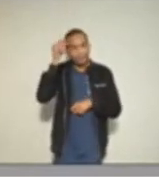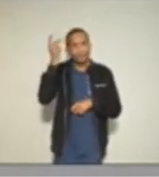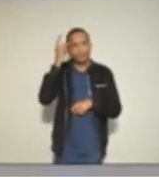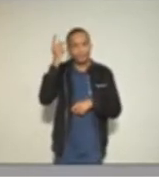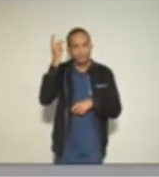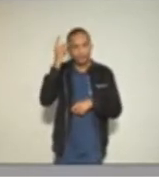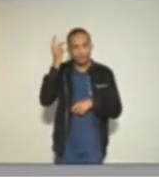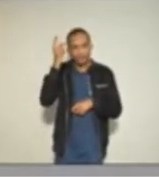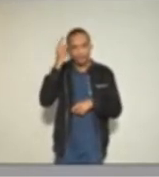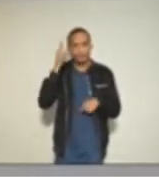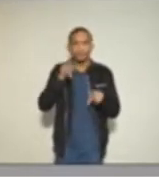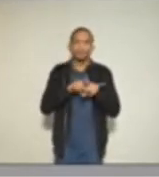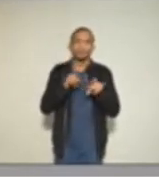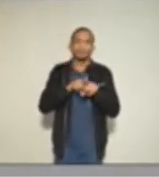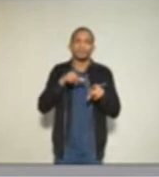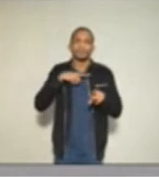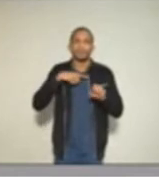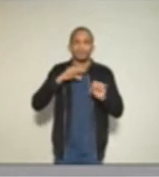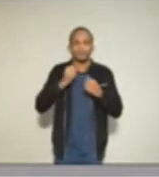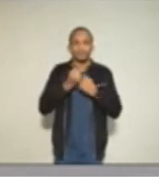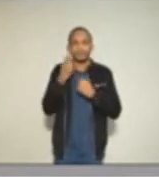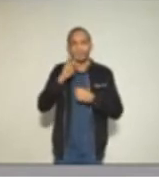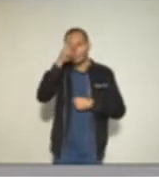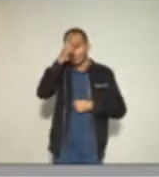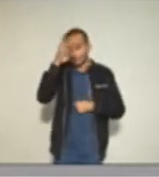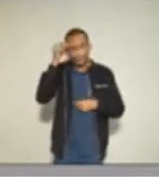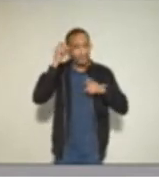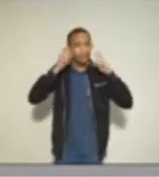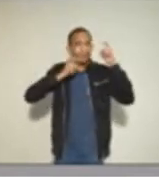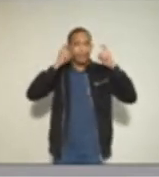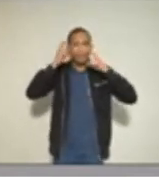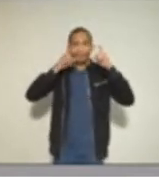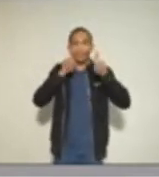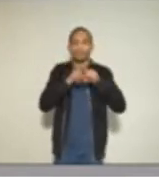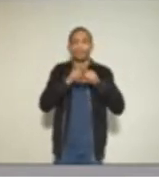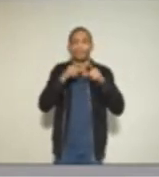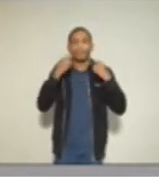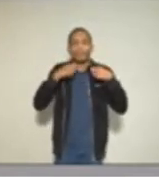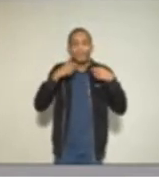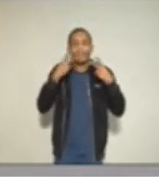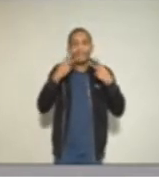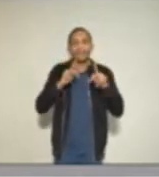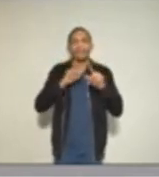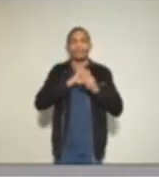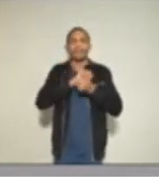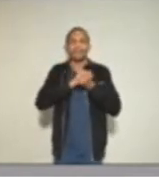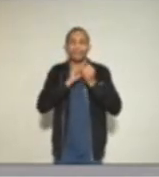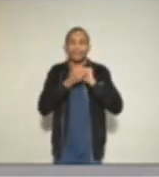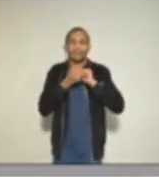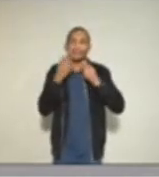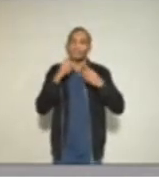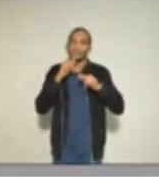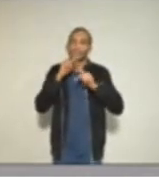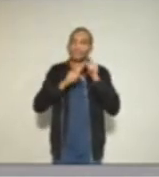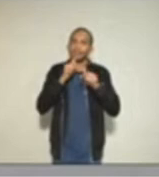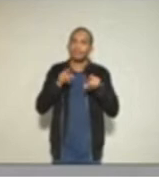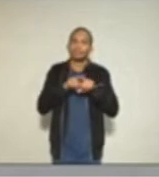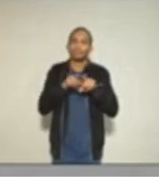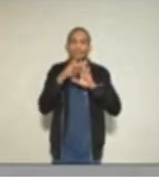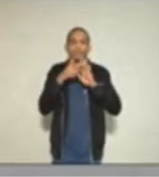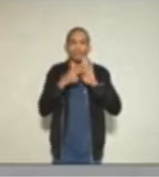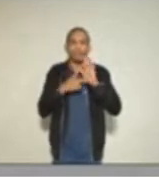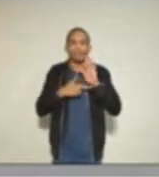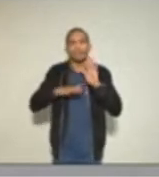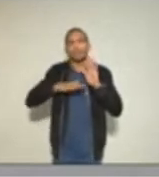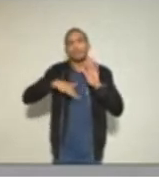Paulo, contando com o nosso prefeito de São Paulo, preocupado com a necessidade de adequar os seus serviços às diretrizes